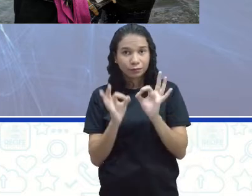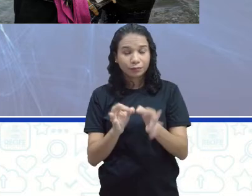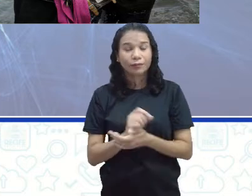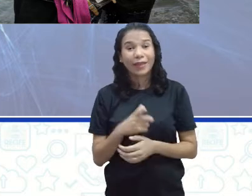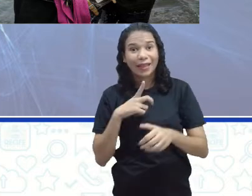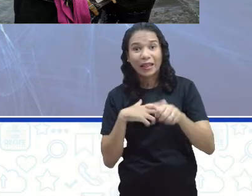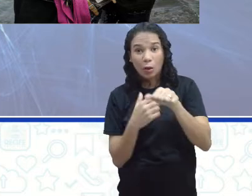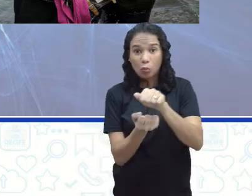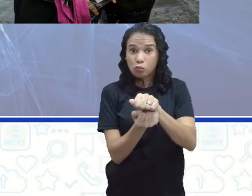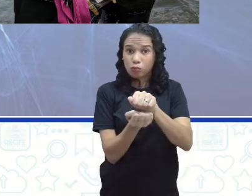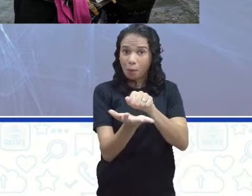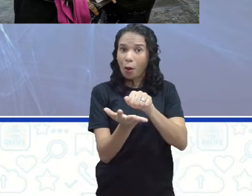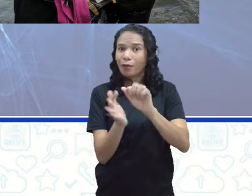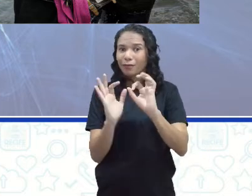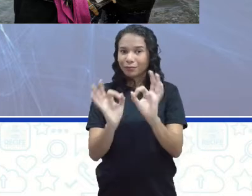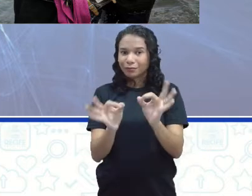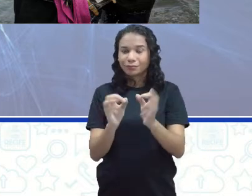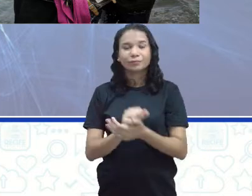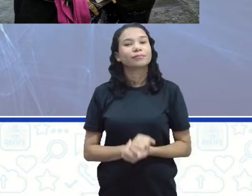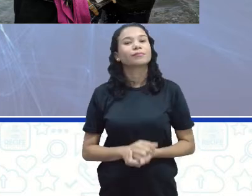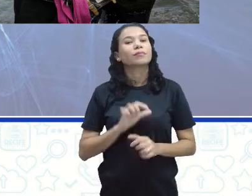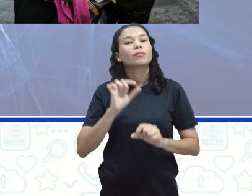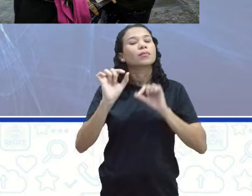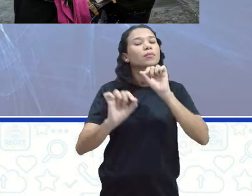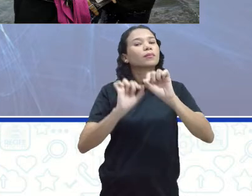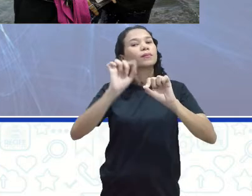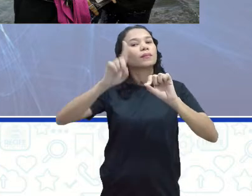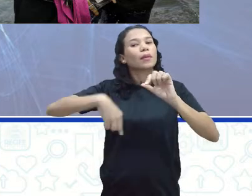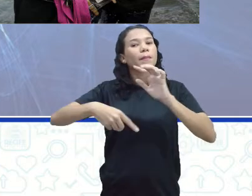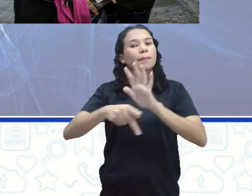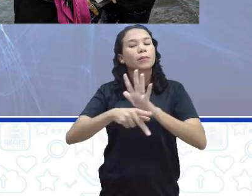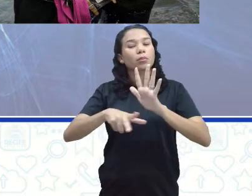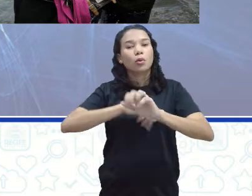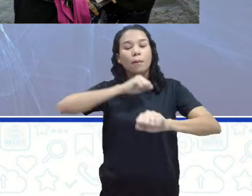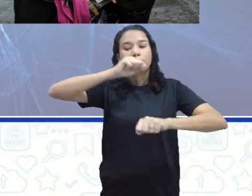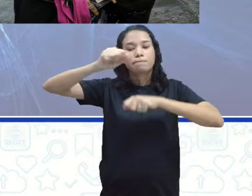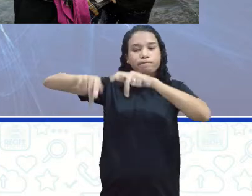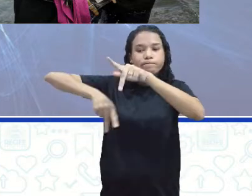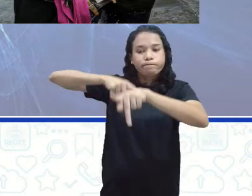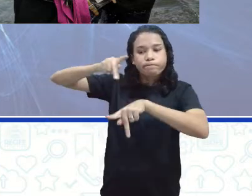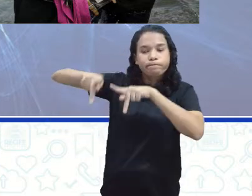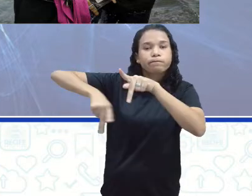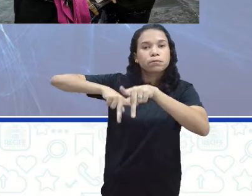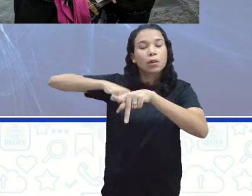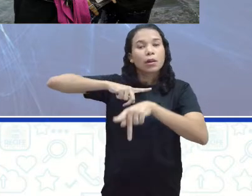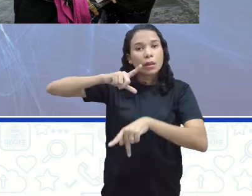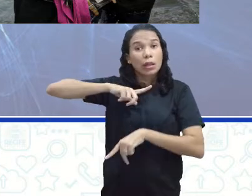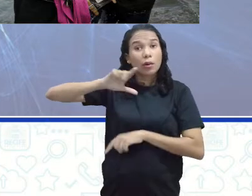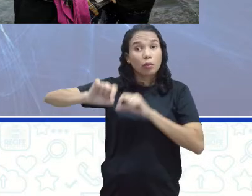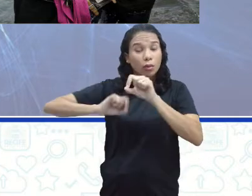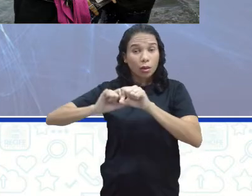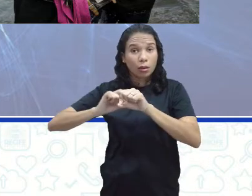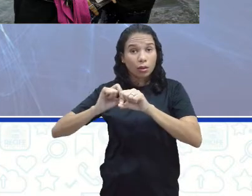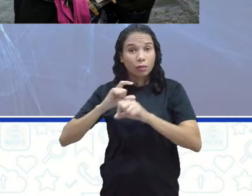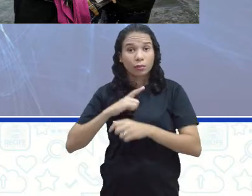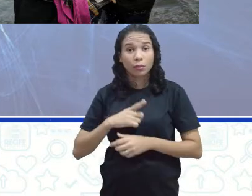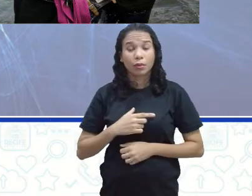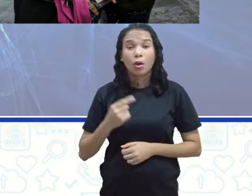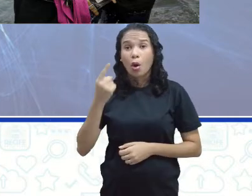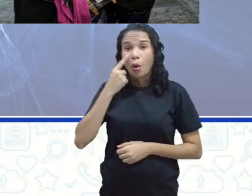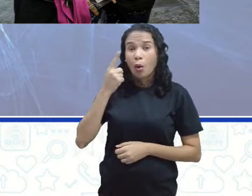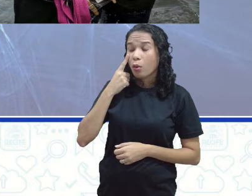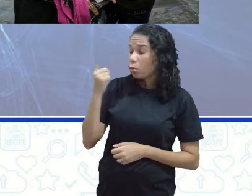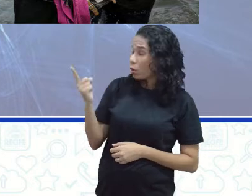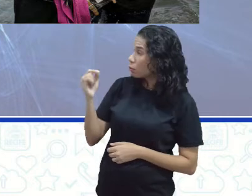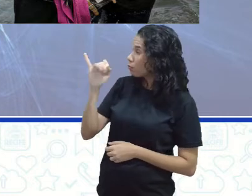são, já deu spoiler, que são justamente os povos, né, que estão o quê? Essas pessoas estão o quê? Olhando